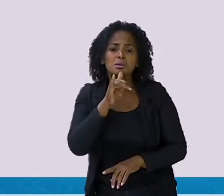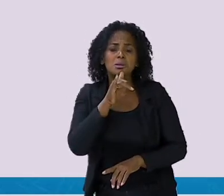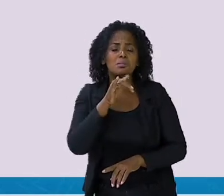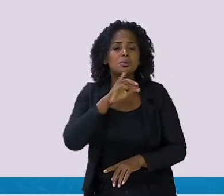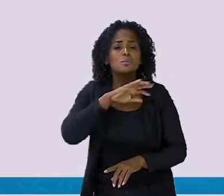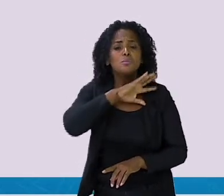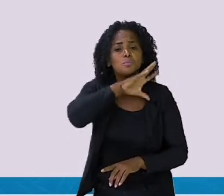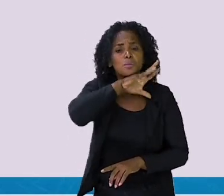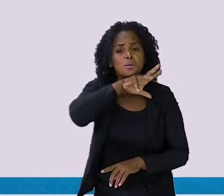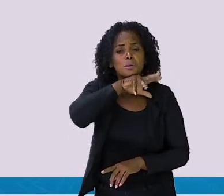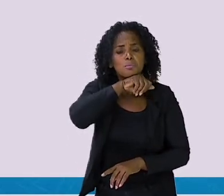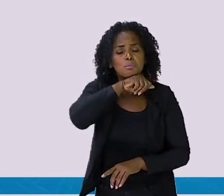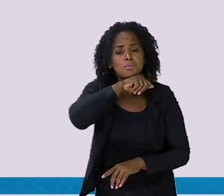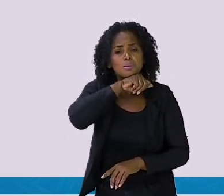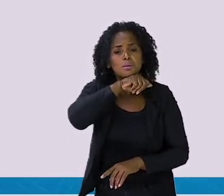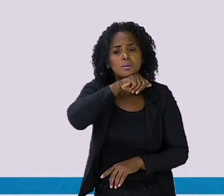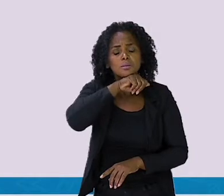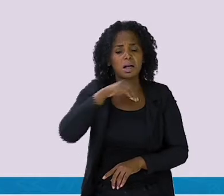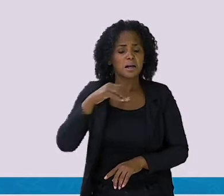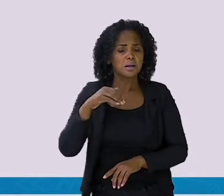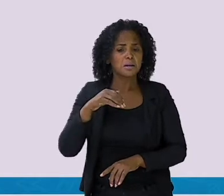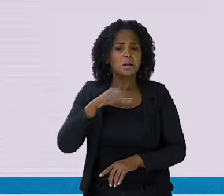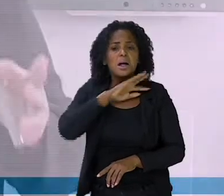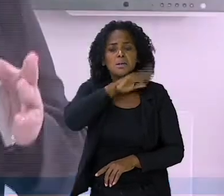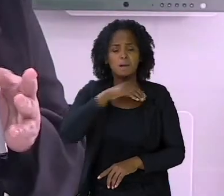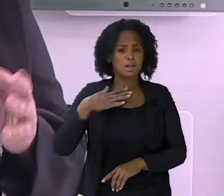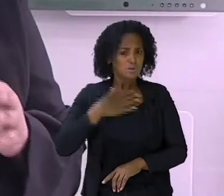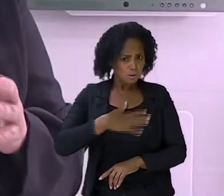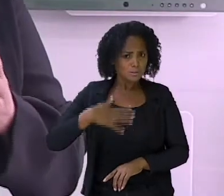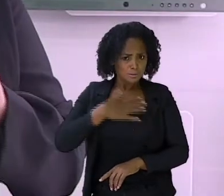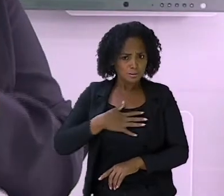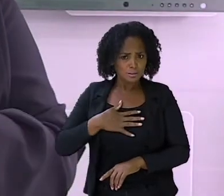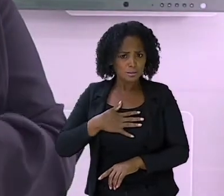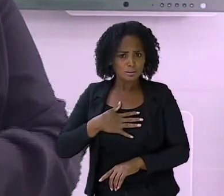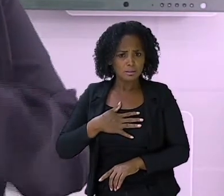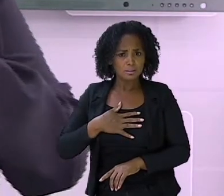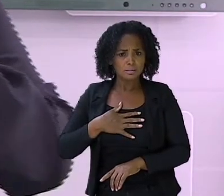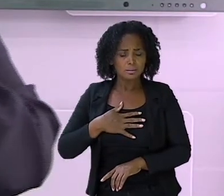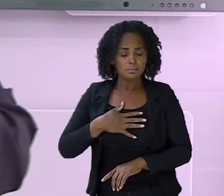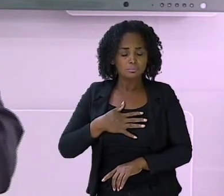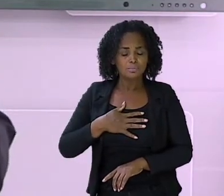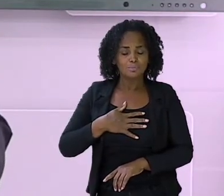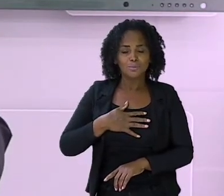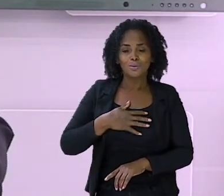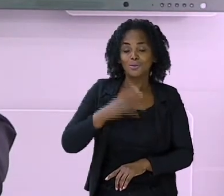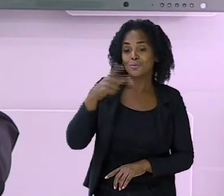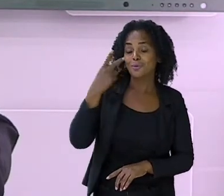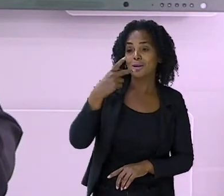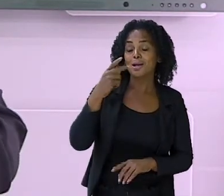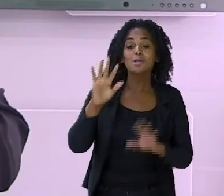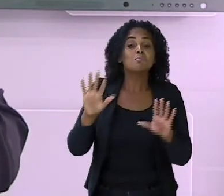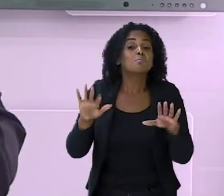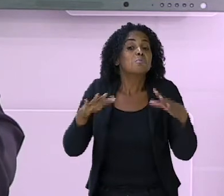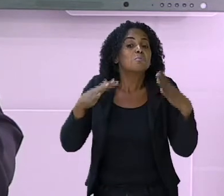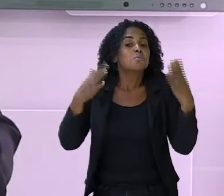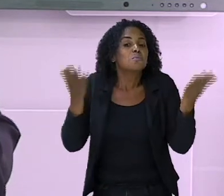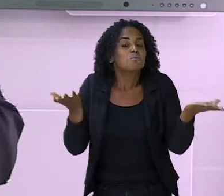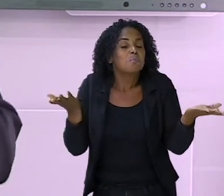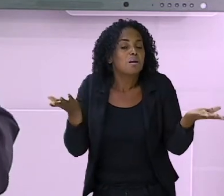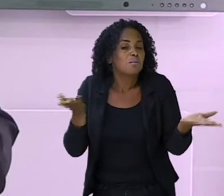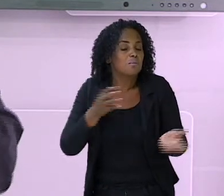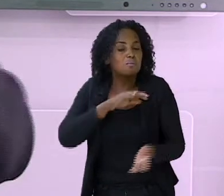ele é escrito com letra minúscula, porque ele simboliza um todo. Da mesma